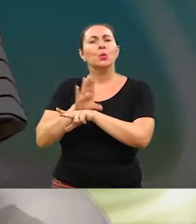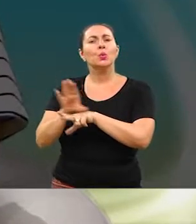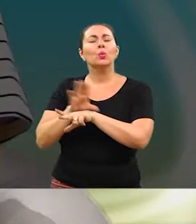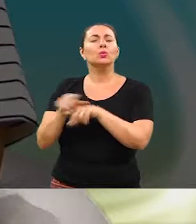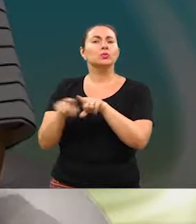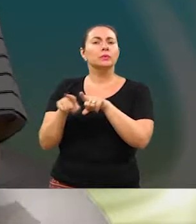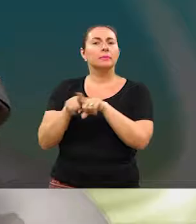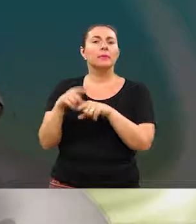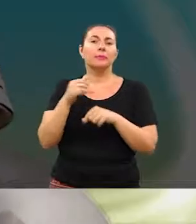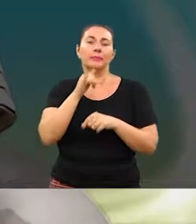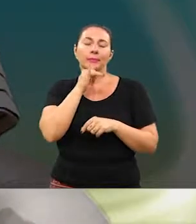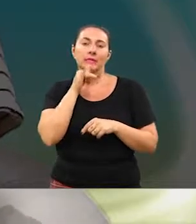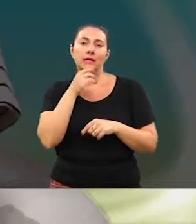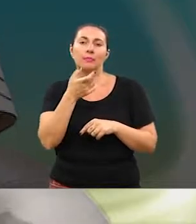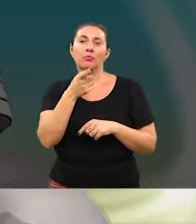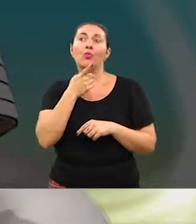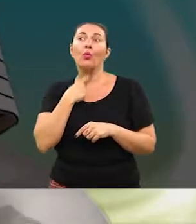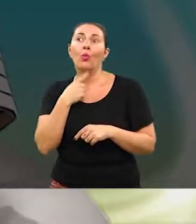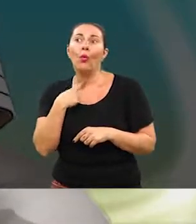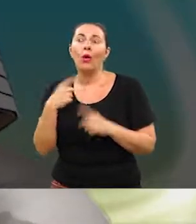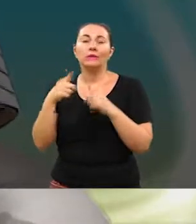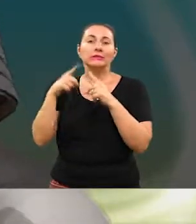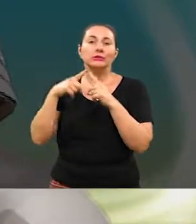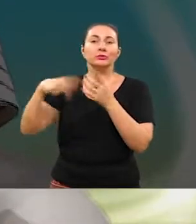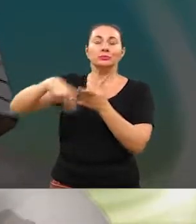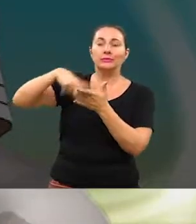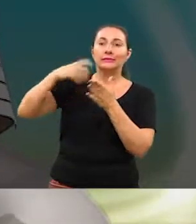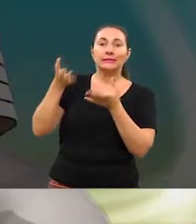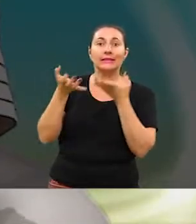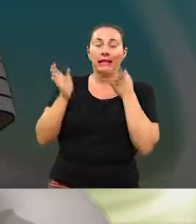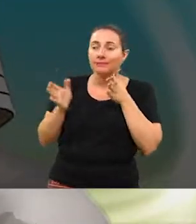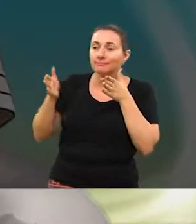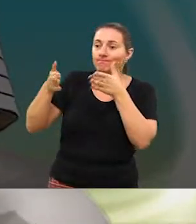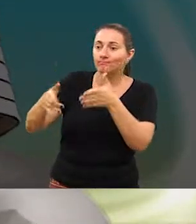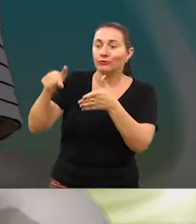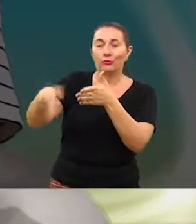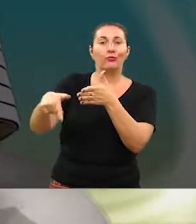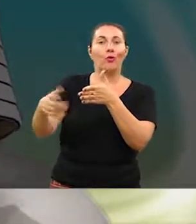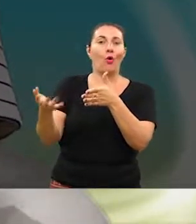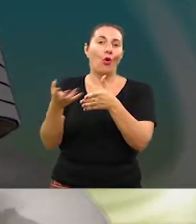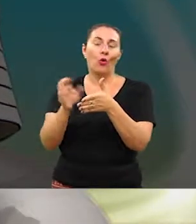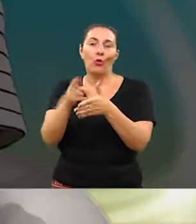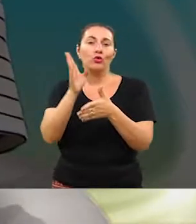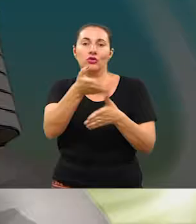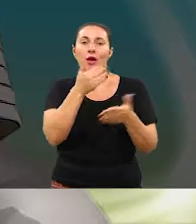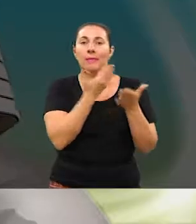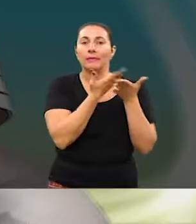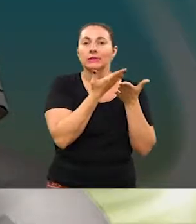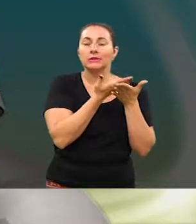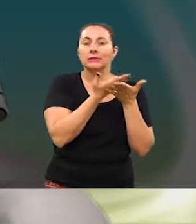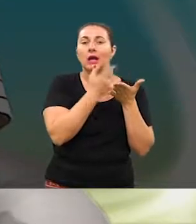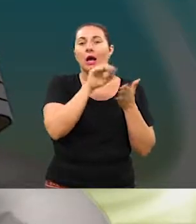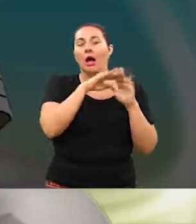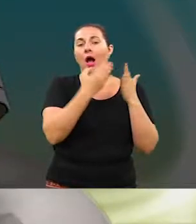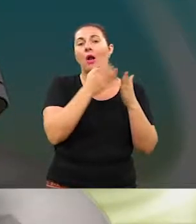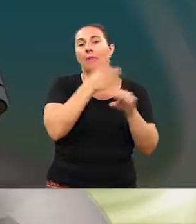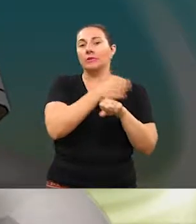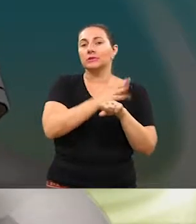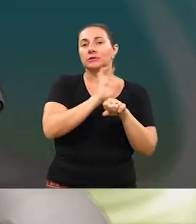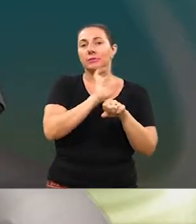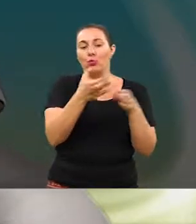cursos. De repente, se a pessoa gosta de uma determinada área e ela quer se especializar naquilo. Ela faz parte de uma escola, de uma companhia de dança.